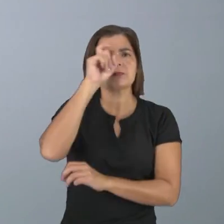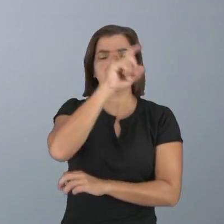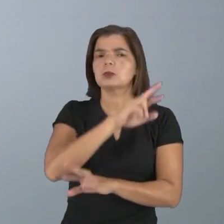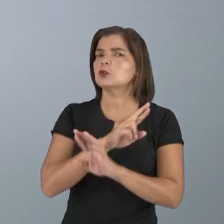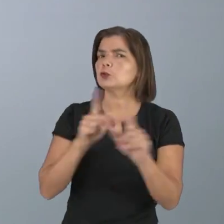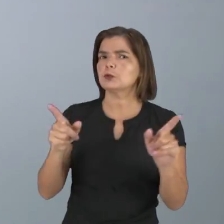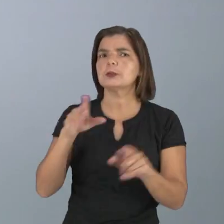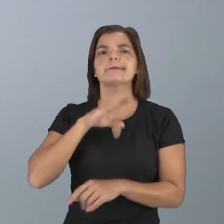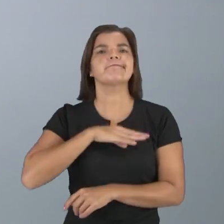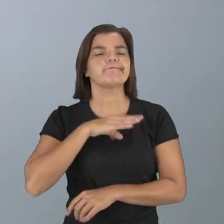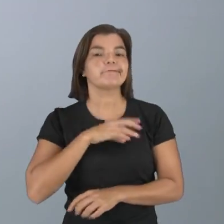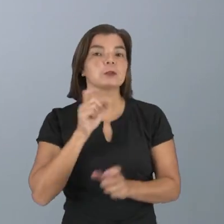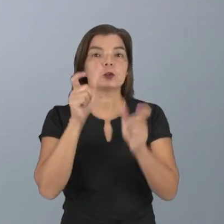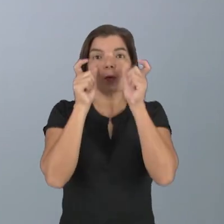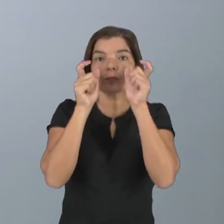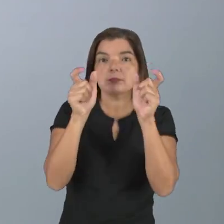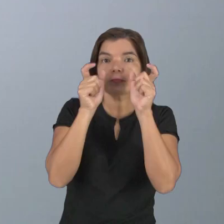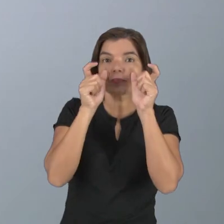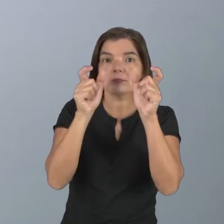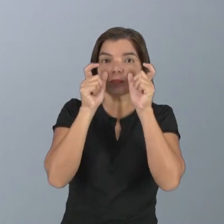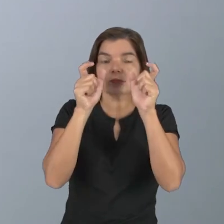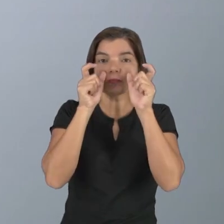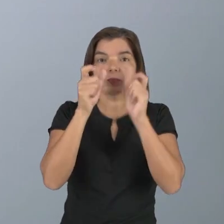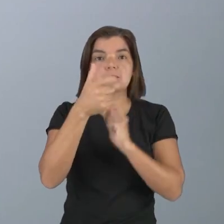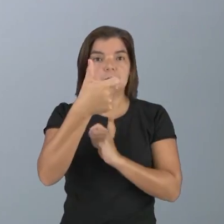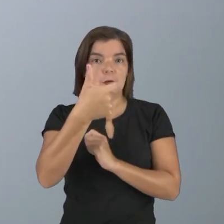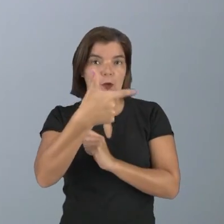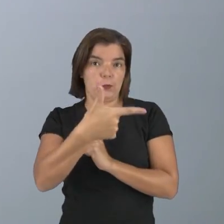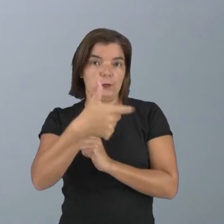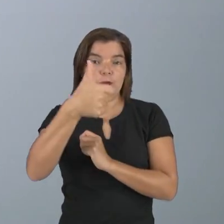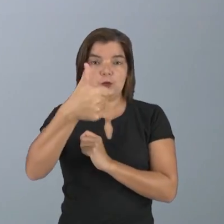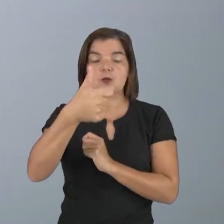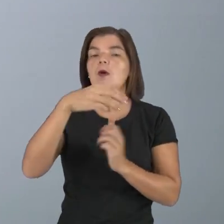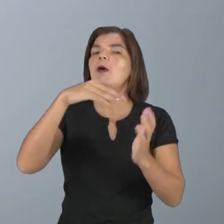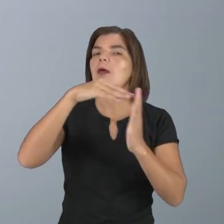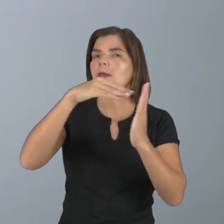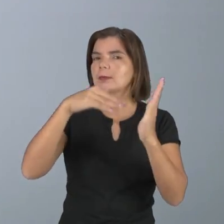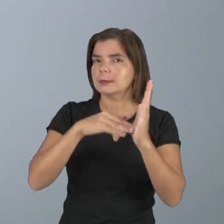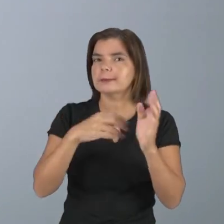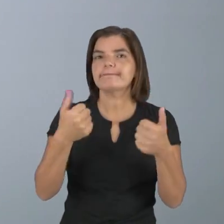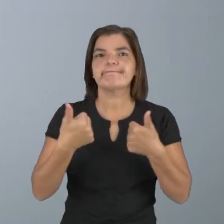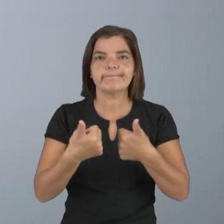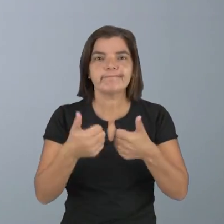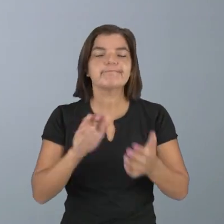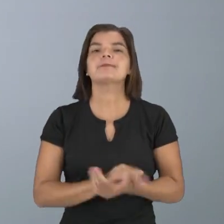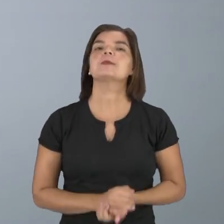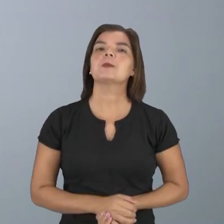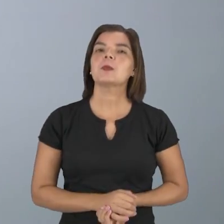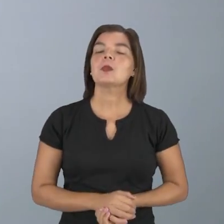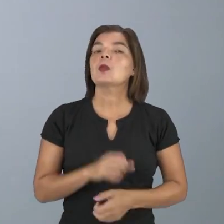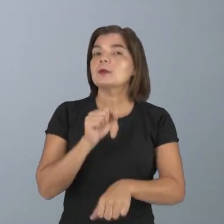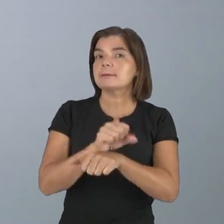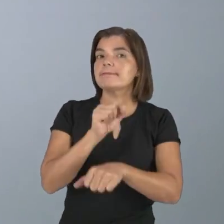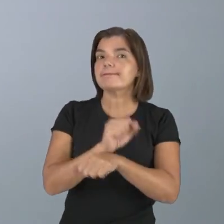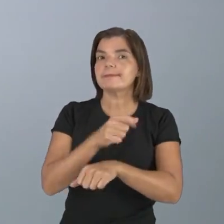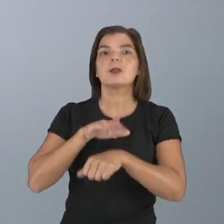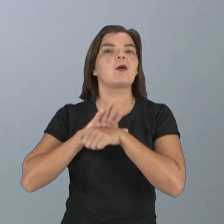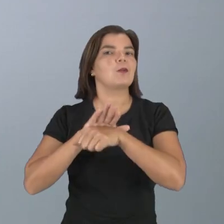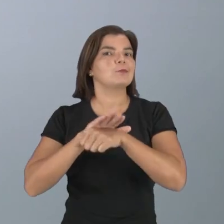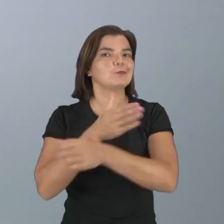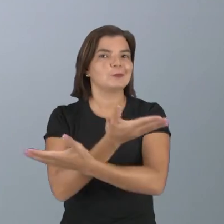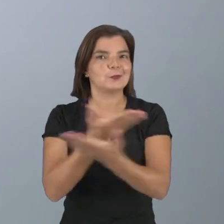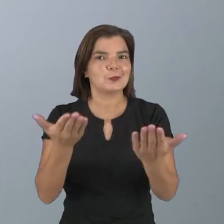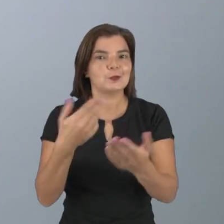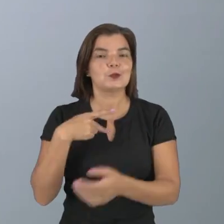diferente do português, apenas atentar lá no 21 ao 29, 16, 17, 18, 19, certo? Bueno, espero que tenha ayudado.